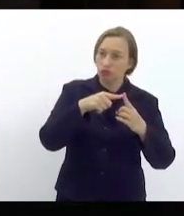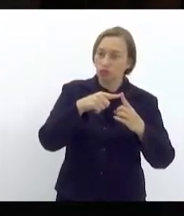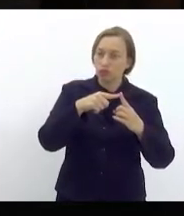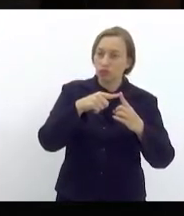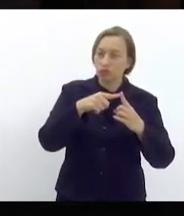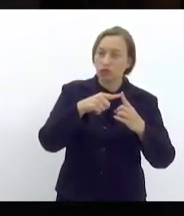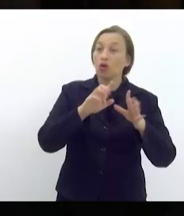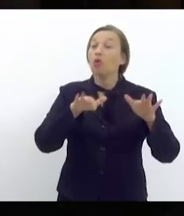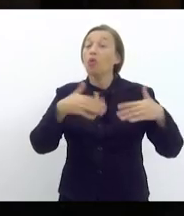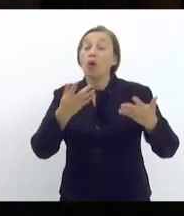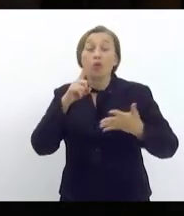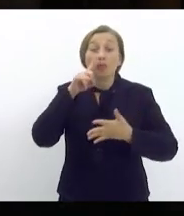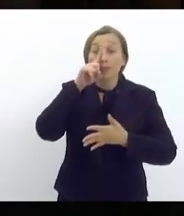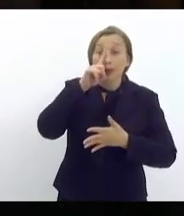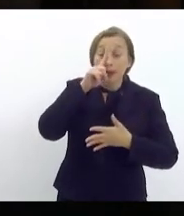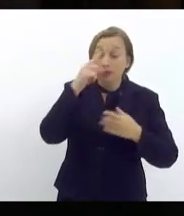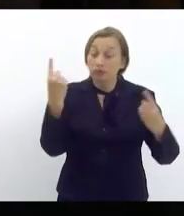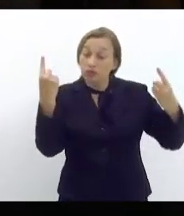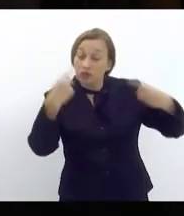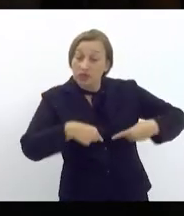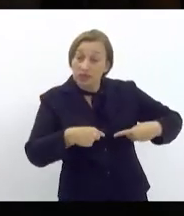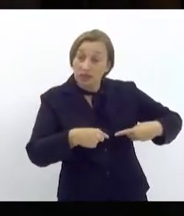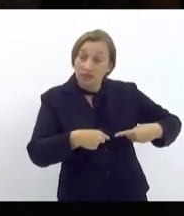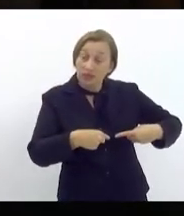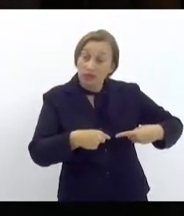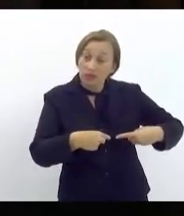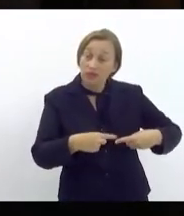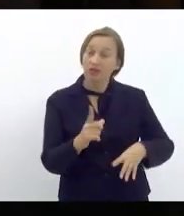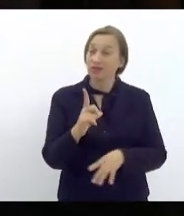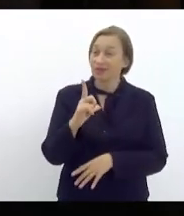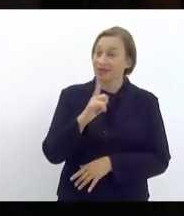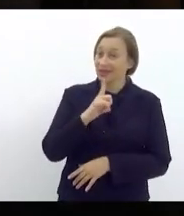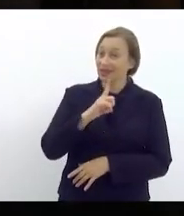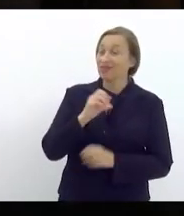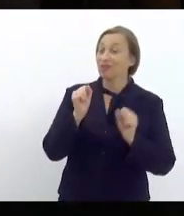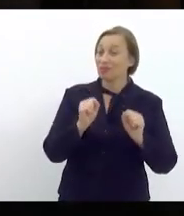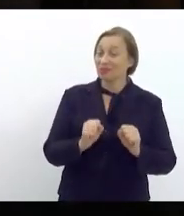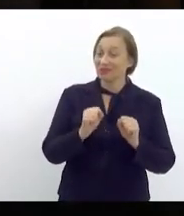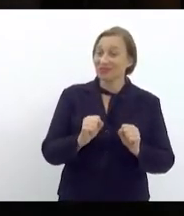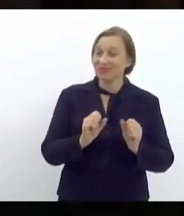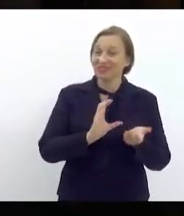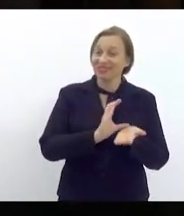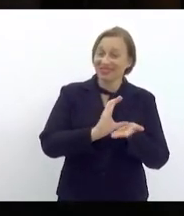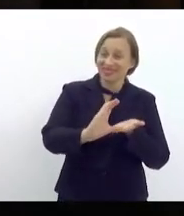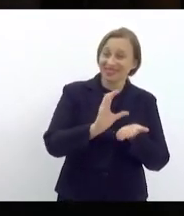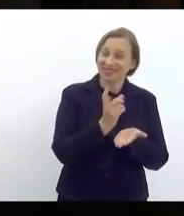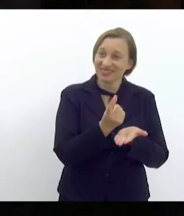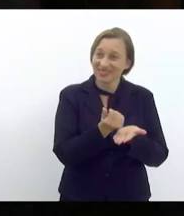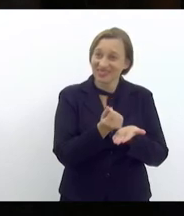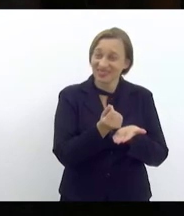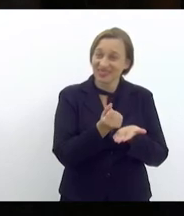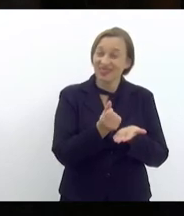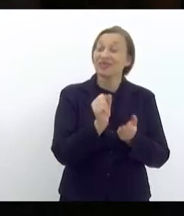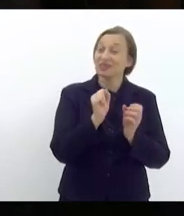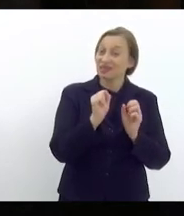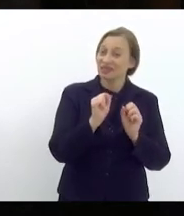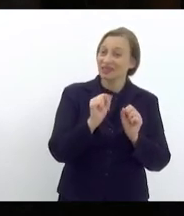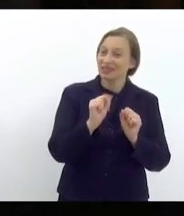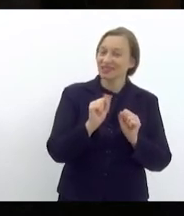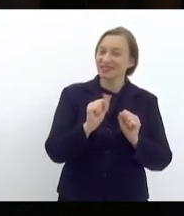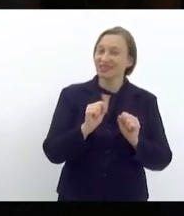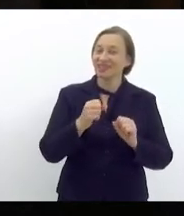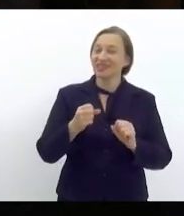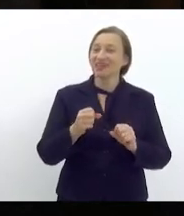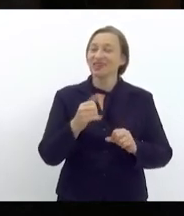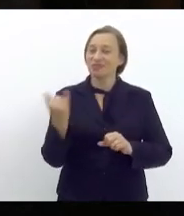riscos e quais são os desafios que a gente tem para poder garantir recurso público para aquilo que importa na